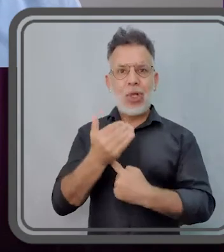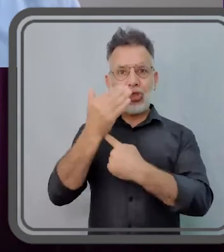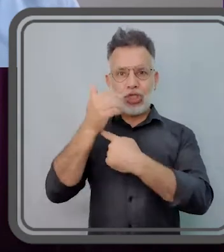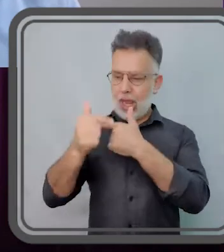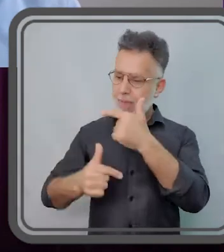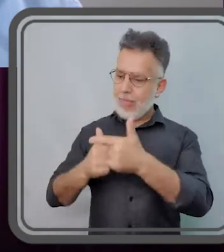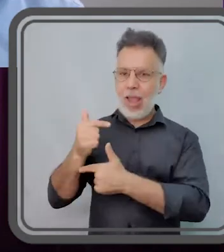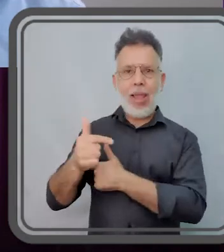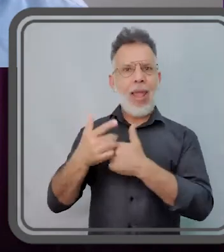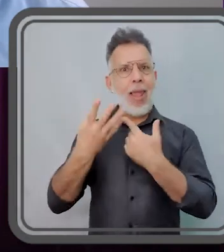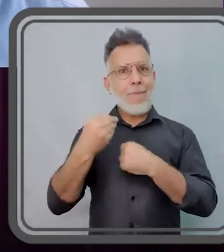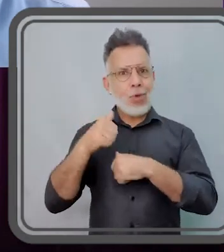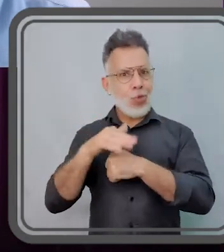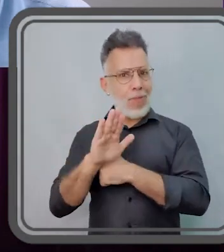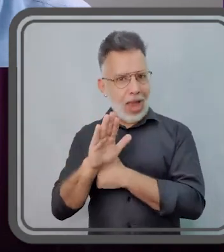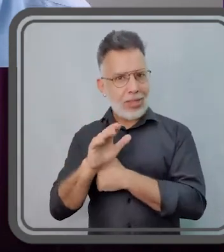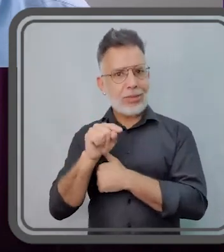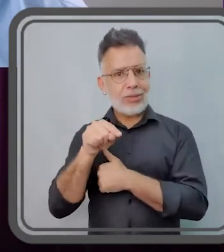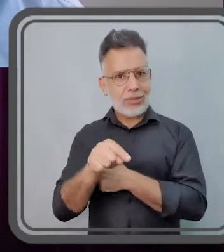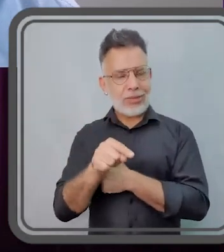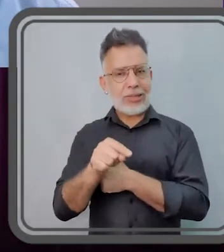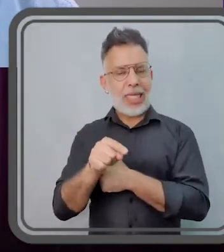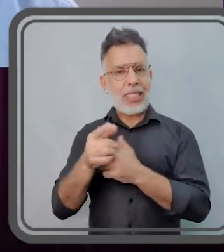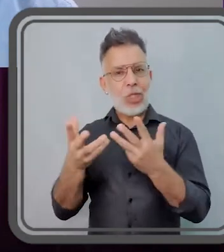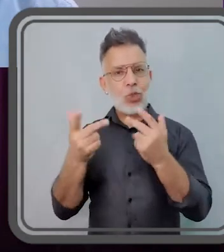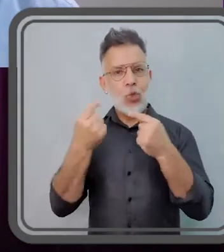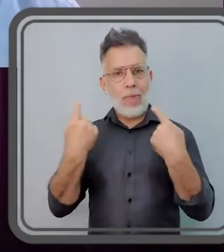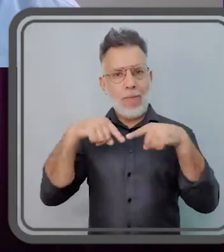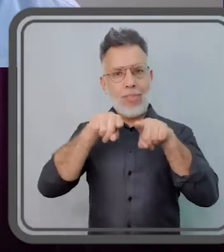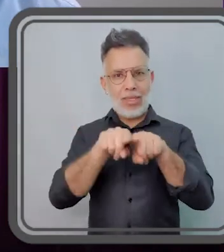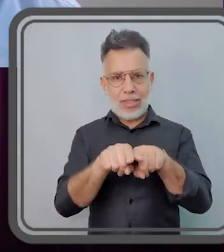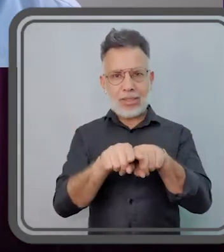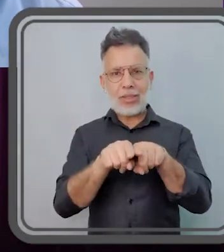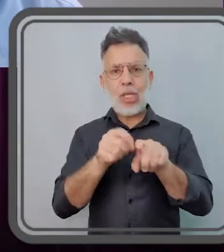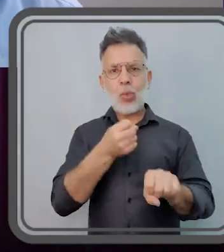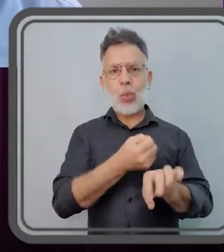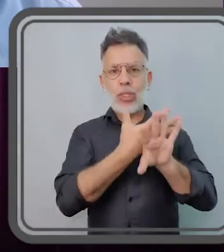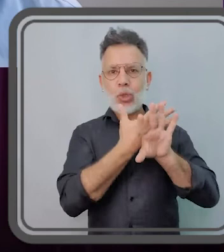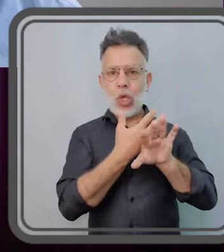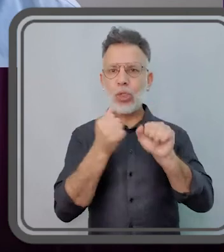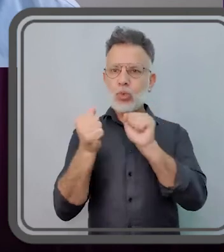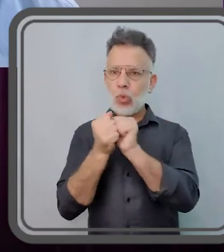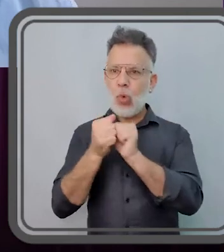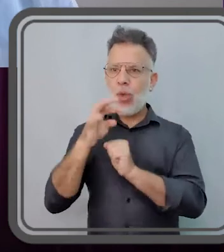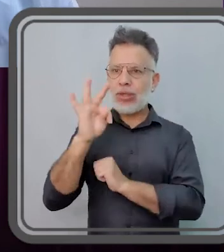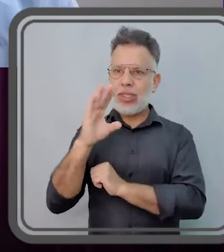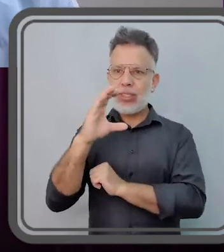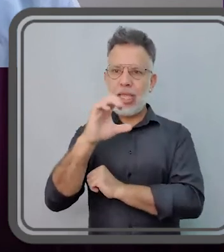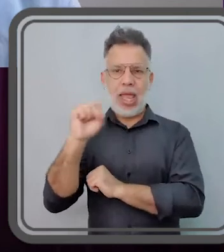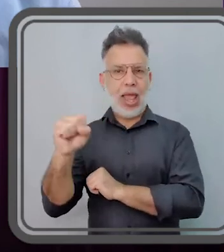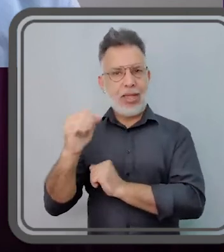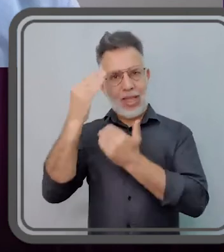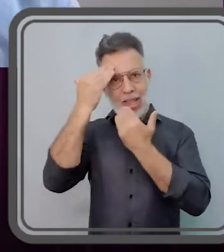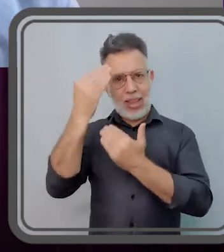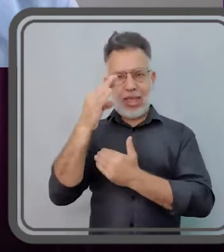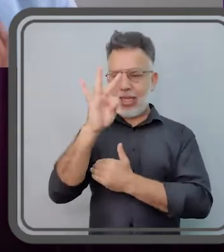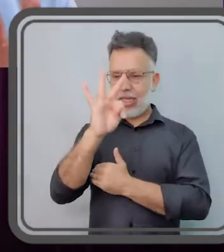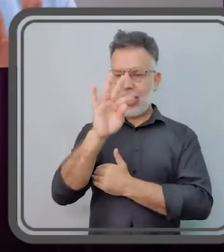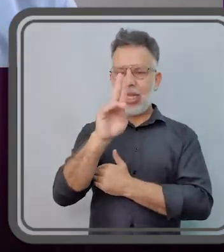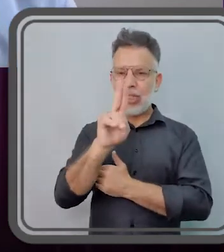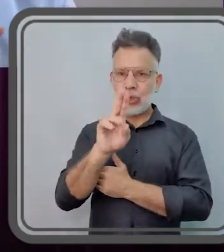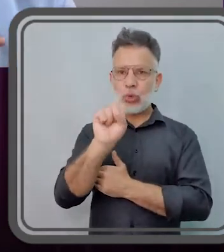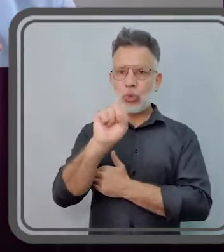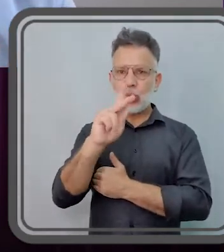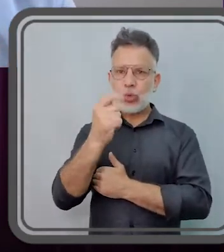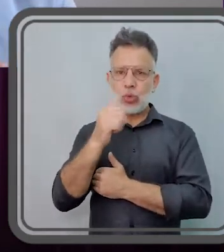empregabilidade e muito mais nessa super parceria do Intalks com a TCS. Então, queria agradecer, Tuxá,